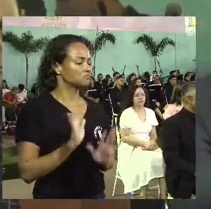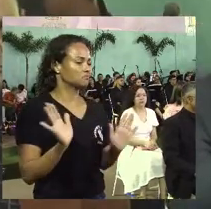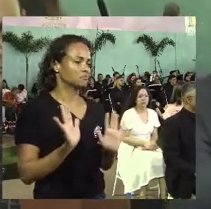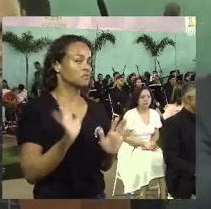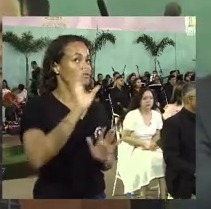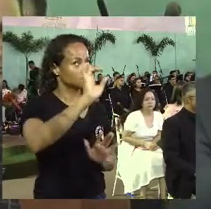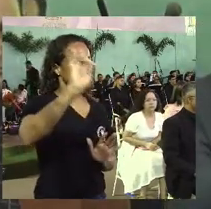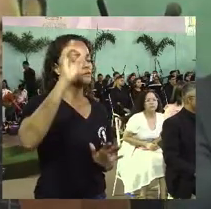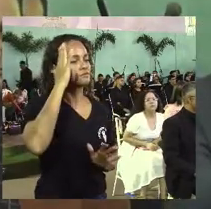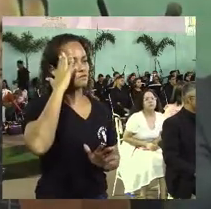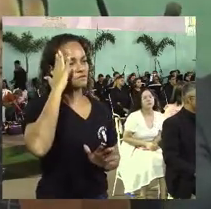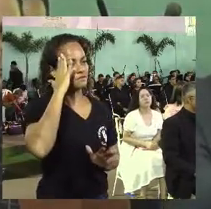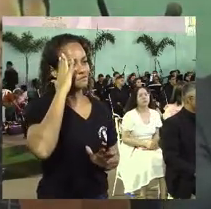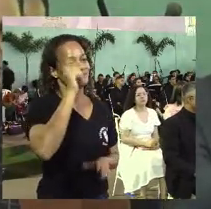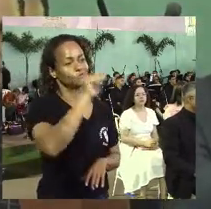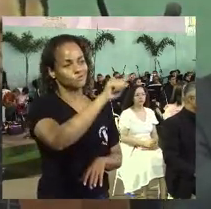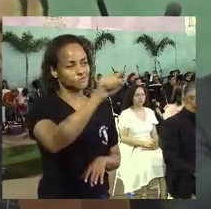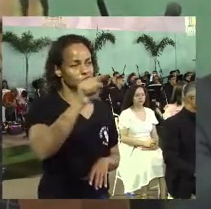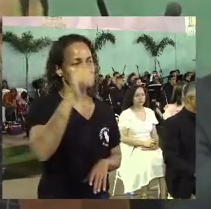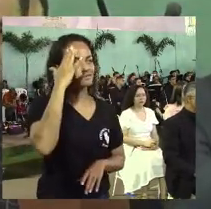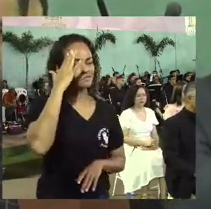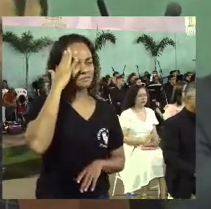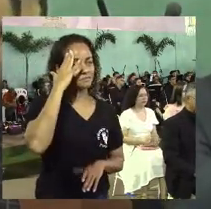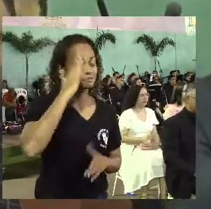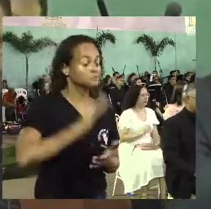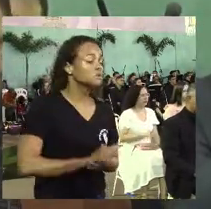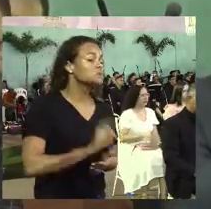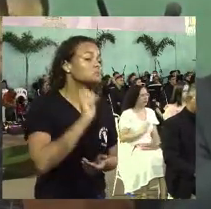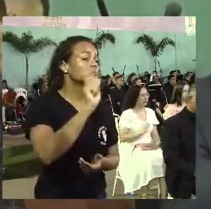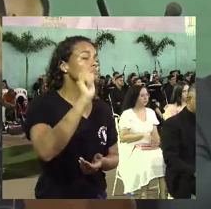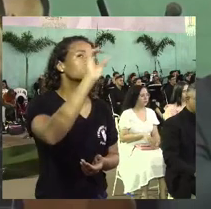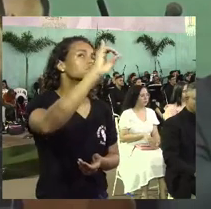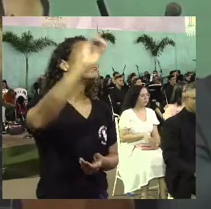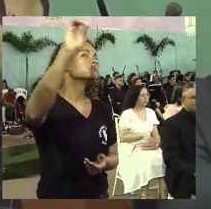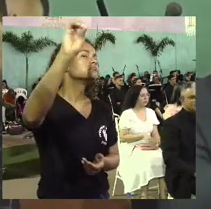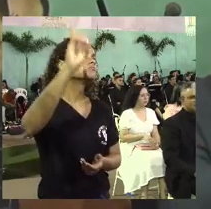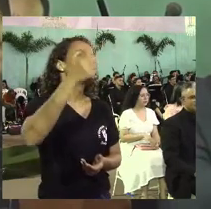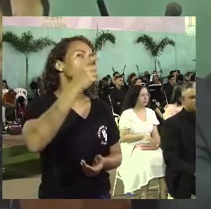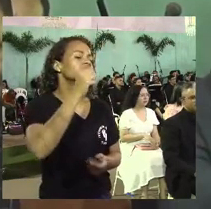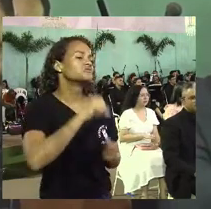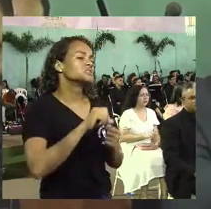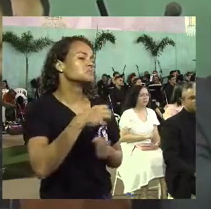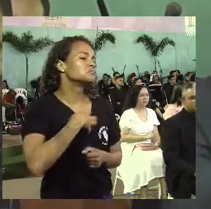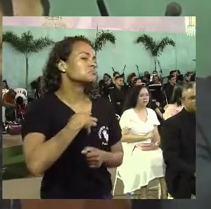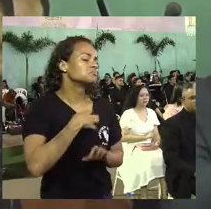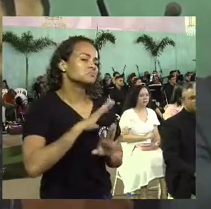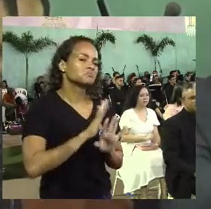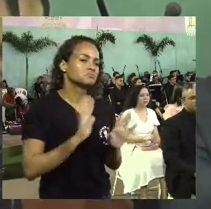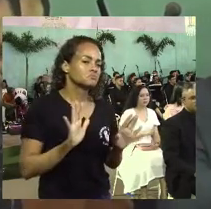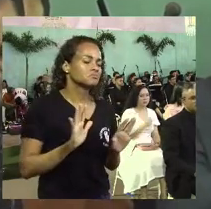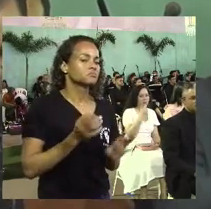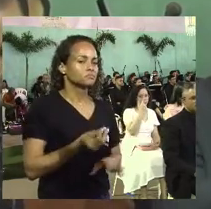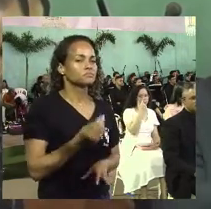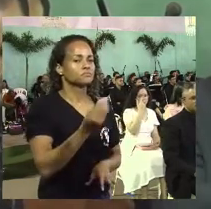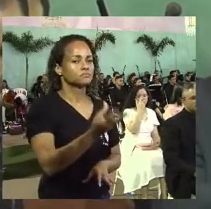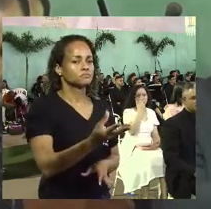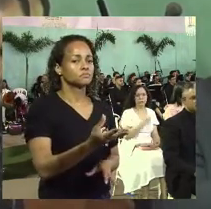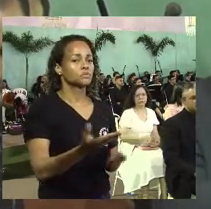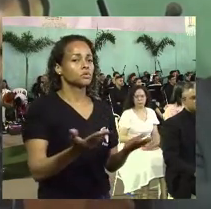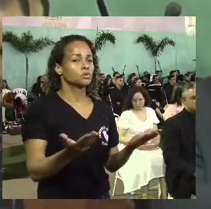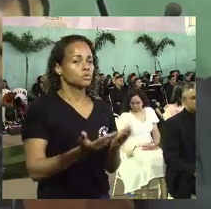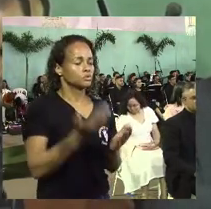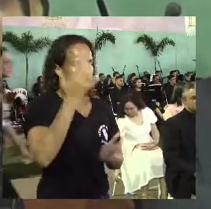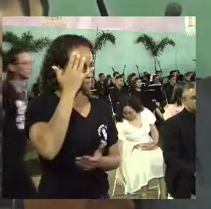Deus sabe e você sabe então aquilo que Deus colocou no seu coração não retenha nada nós temos hoje amanhã e